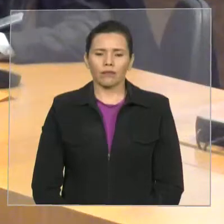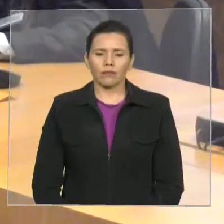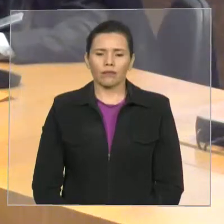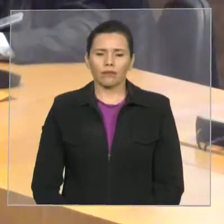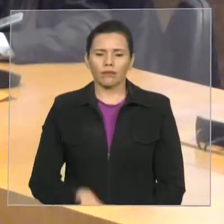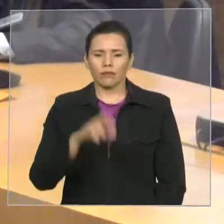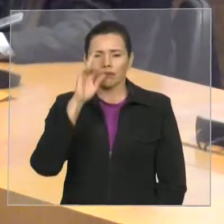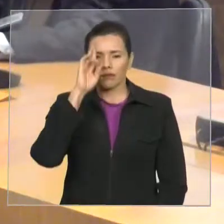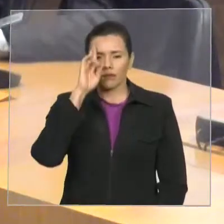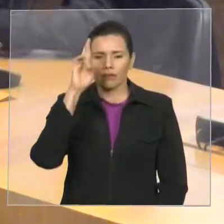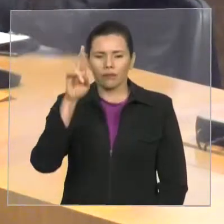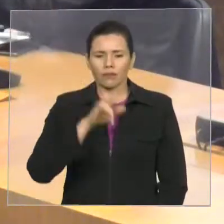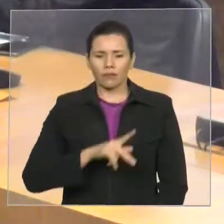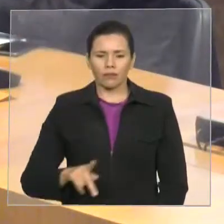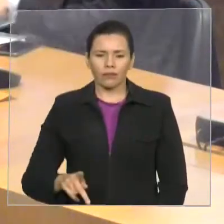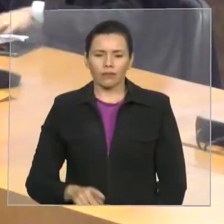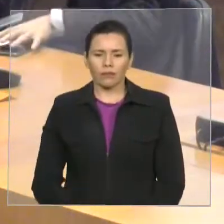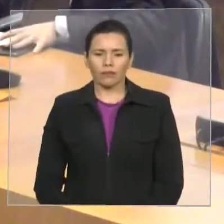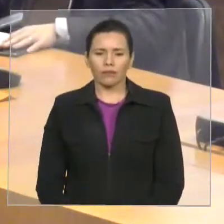Senhor presidente,